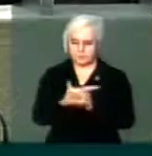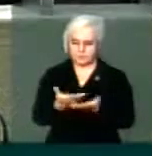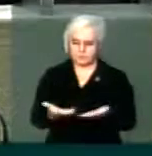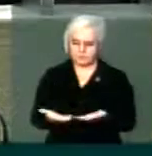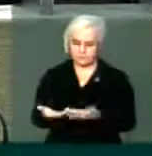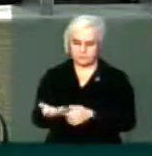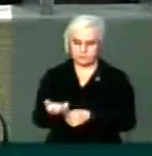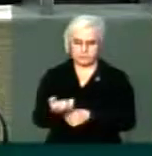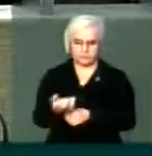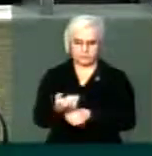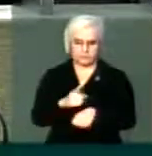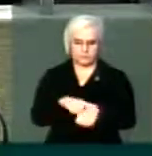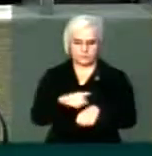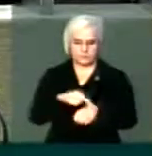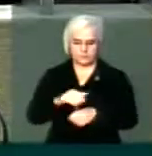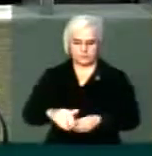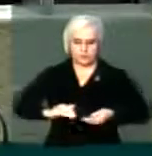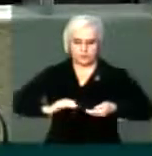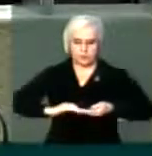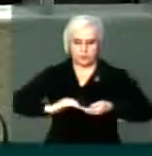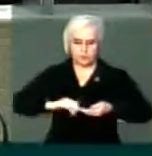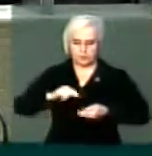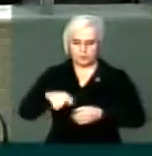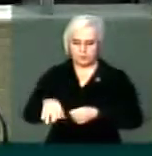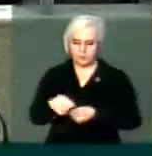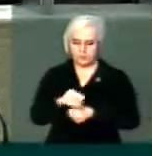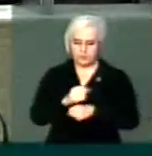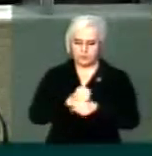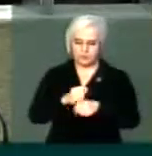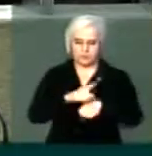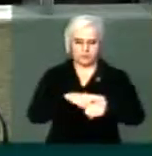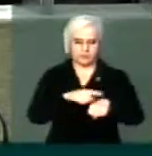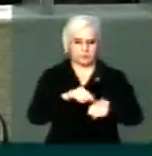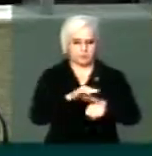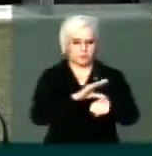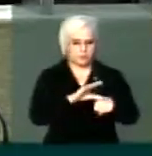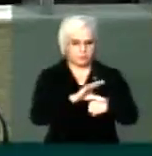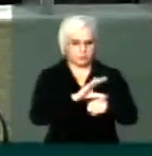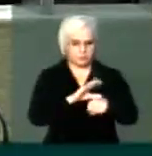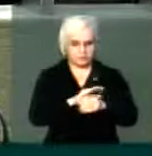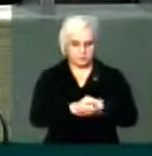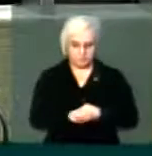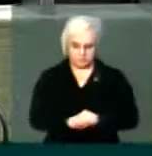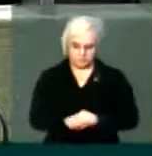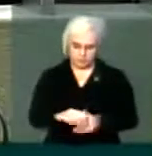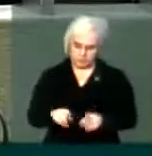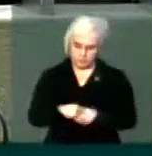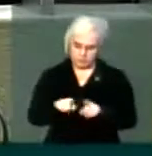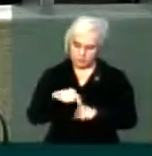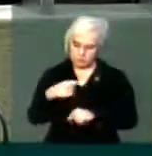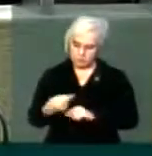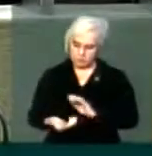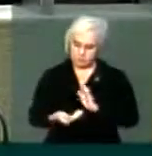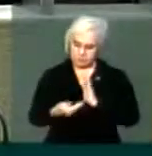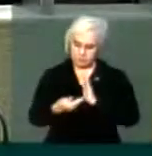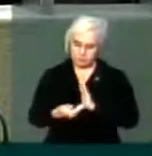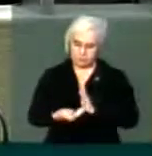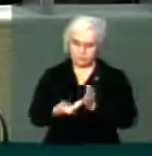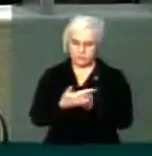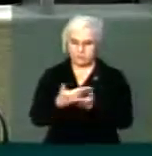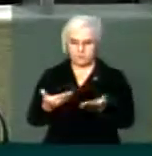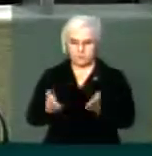aqui no Congresso Nacional durante a Constituinte. A essa